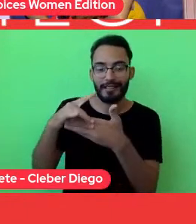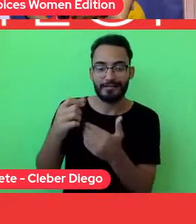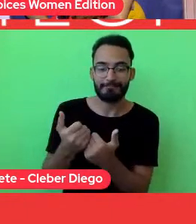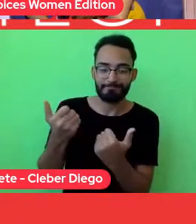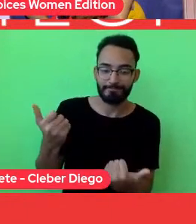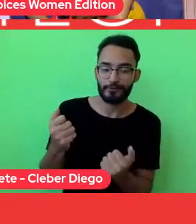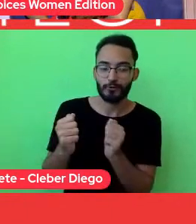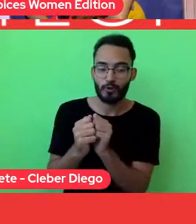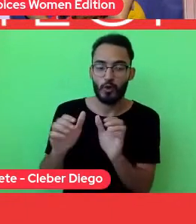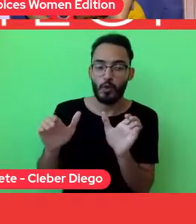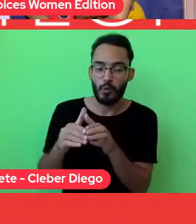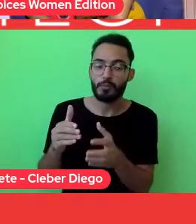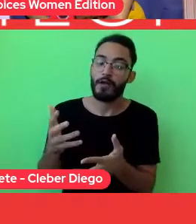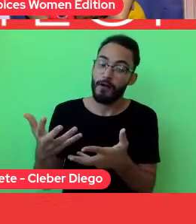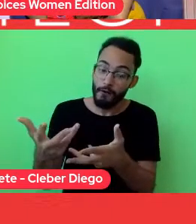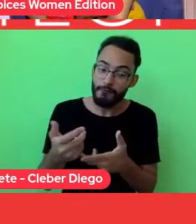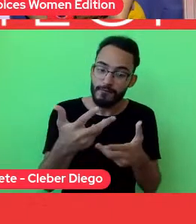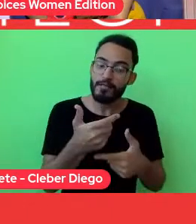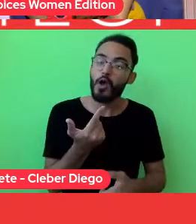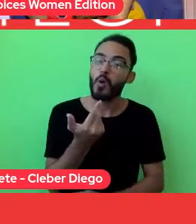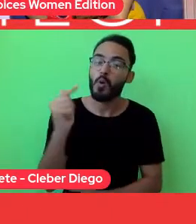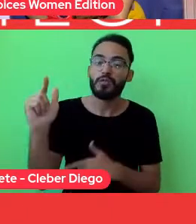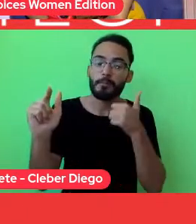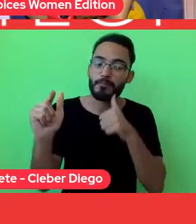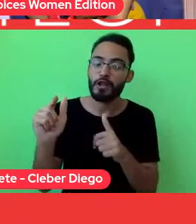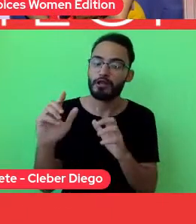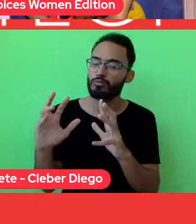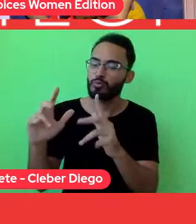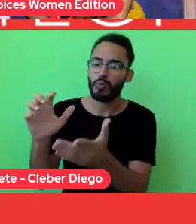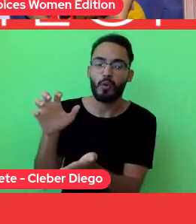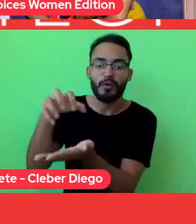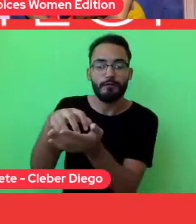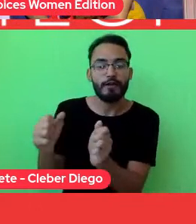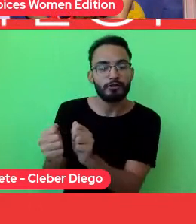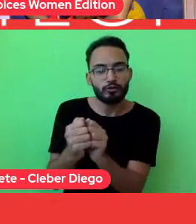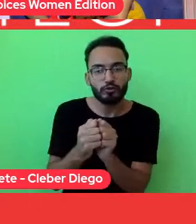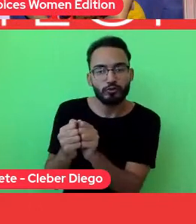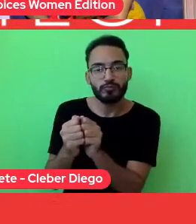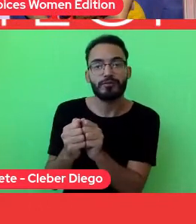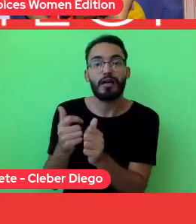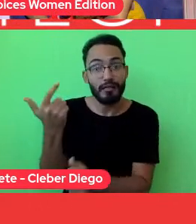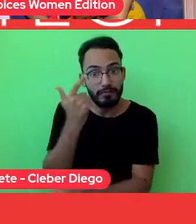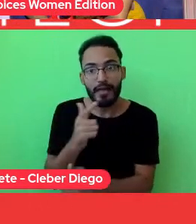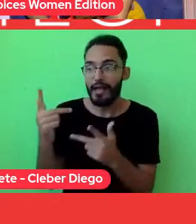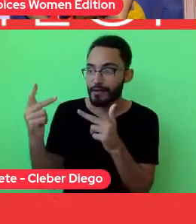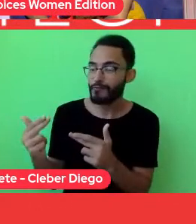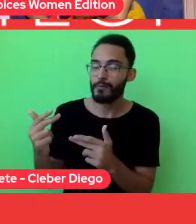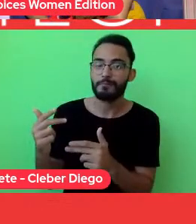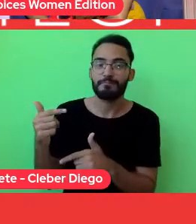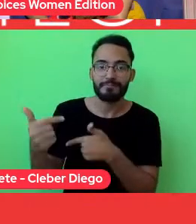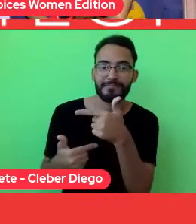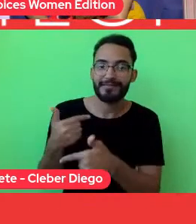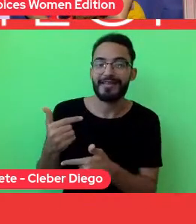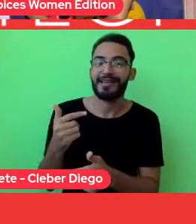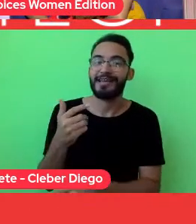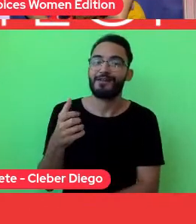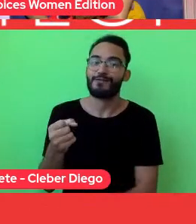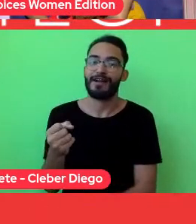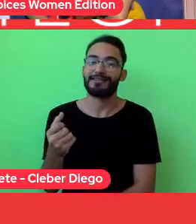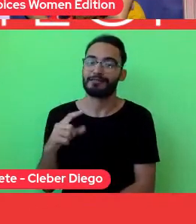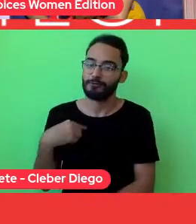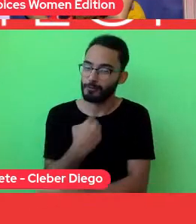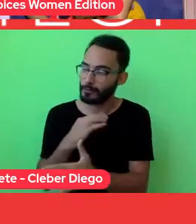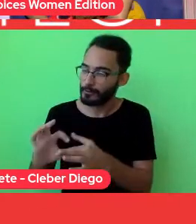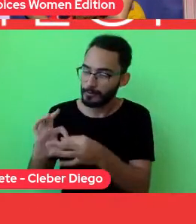para convidar outras mulheres de todas as unidades para juntas fazer a mesma coisa que a gente fez ali no âmbito da UAI. Então, juntas a